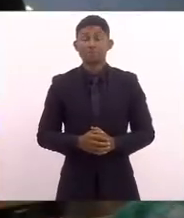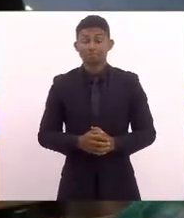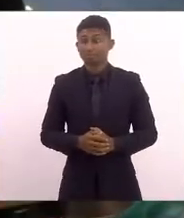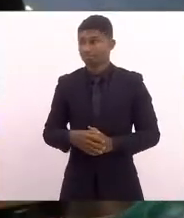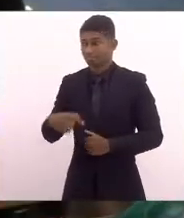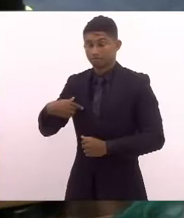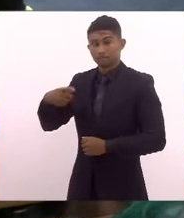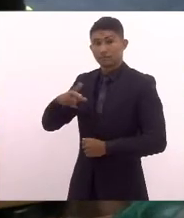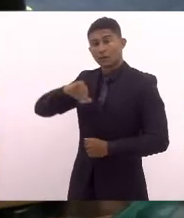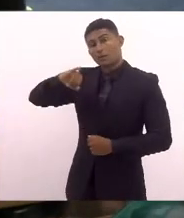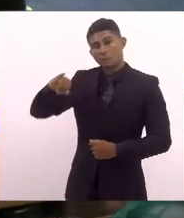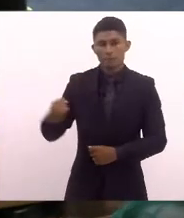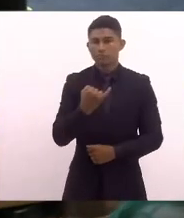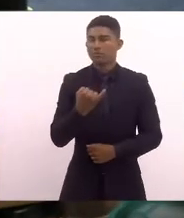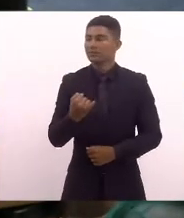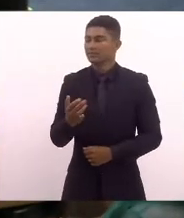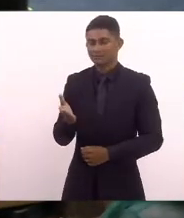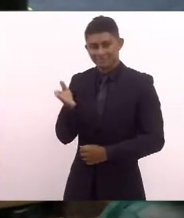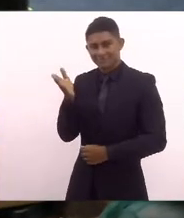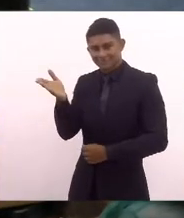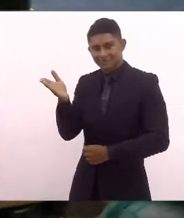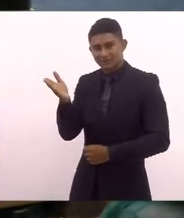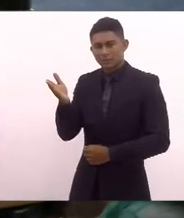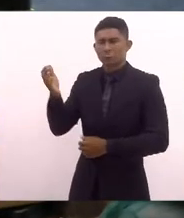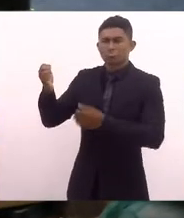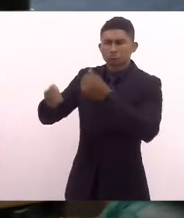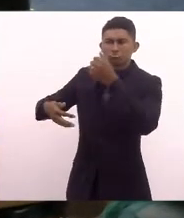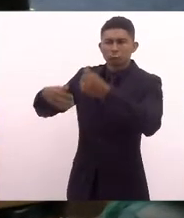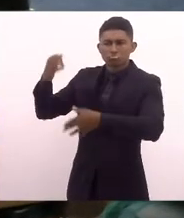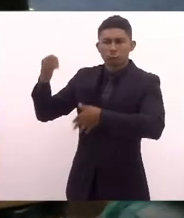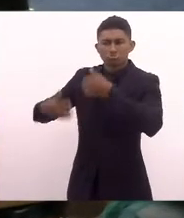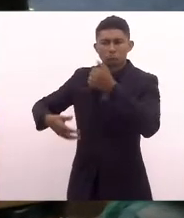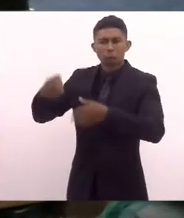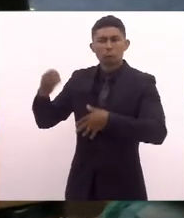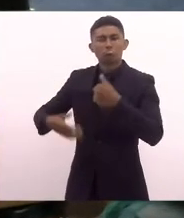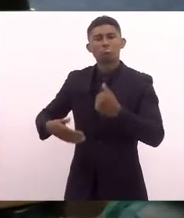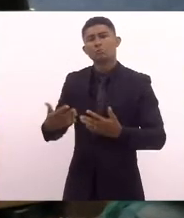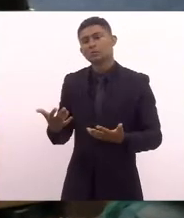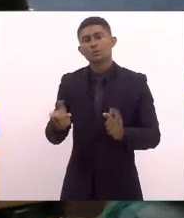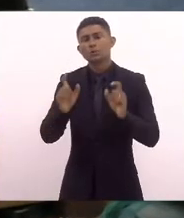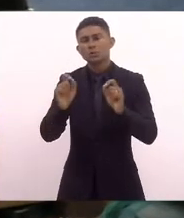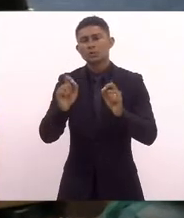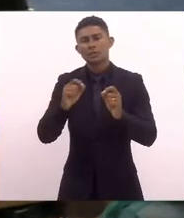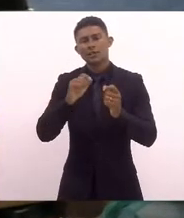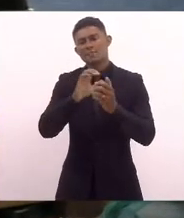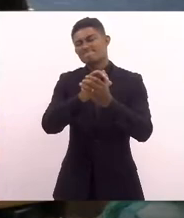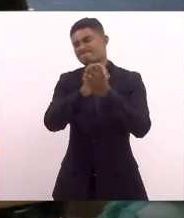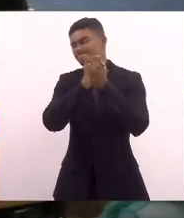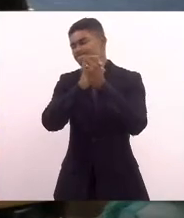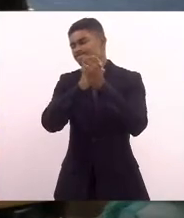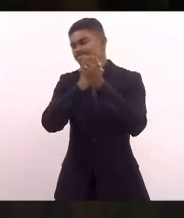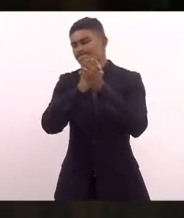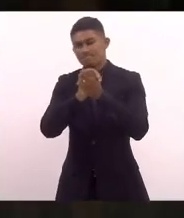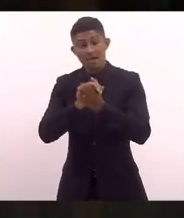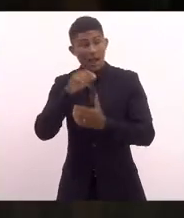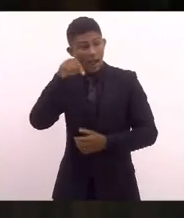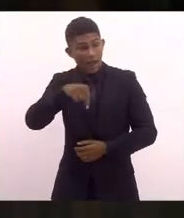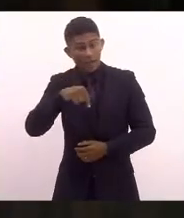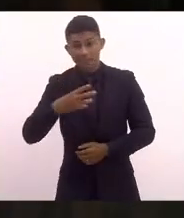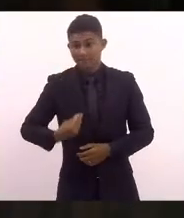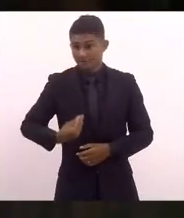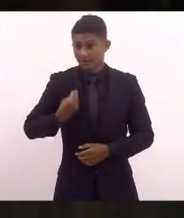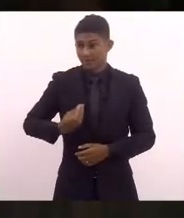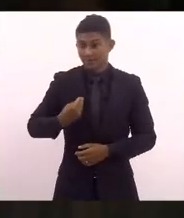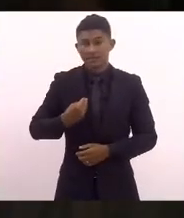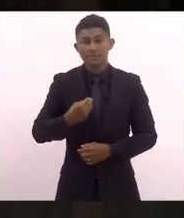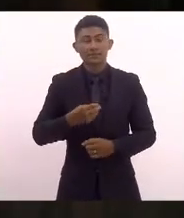Aproveitar aqui na fala da Miriam e cumprimentar mais algumas pessoas que estão presentes. Uma